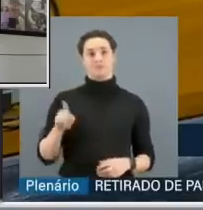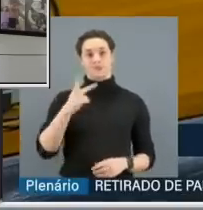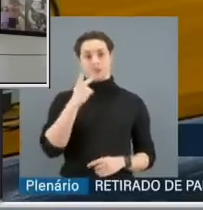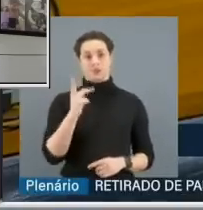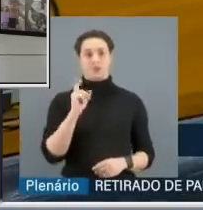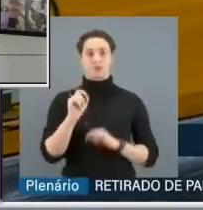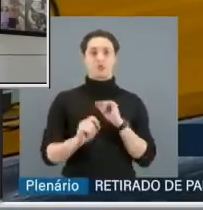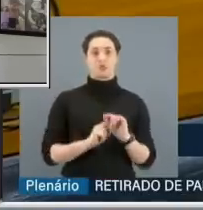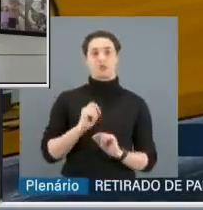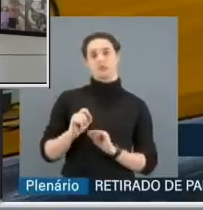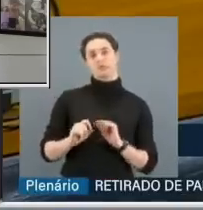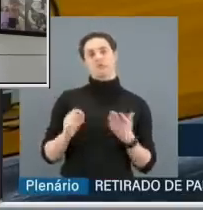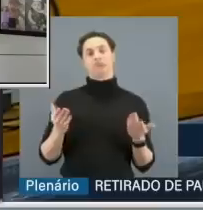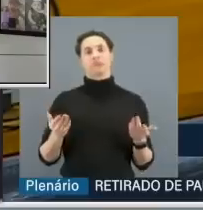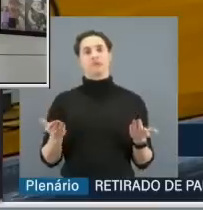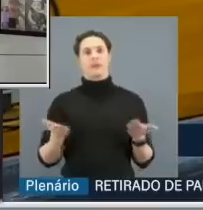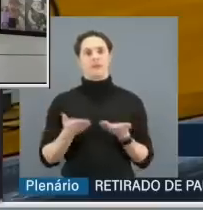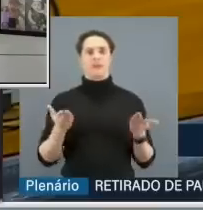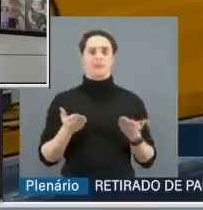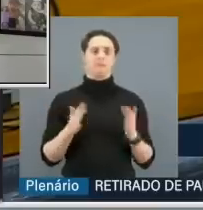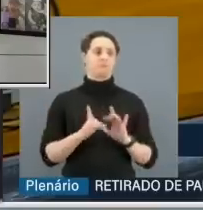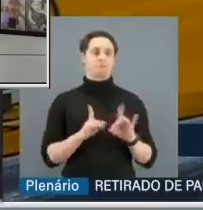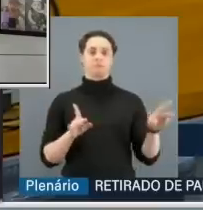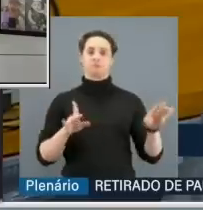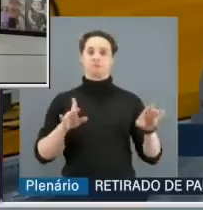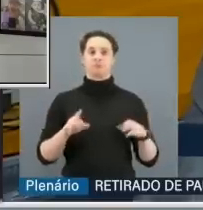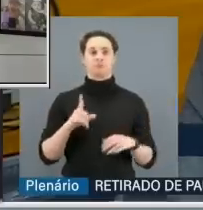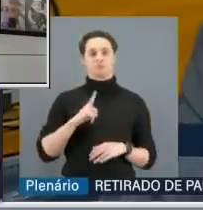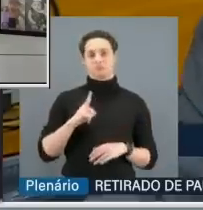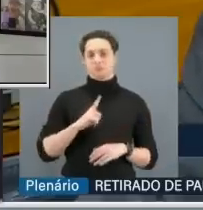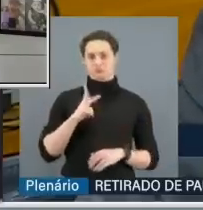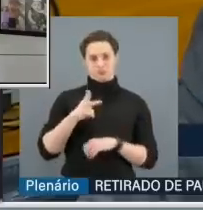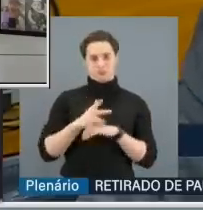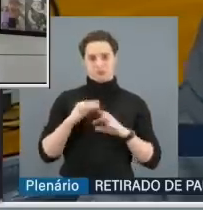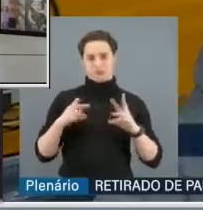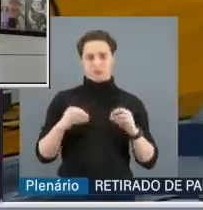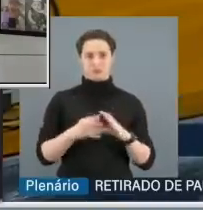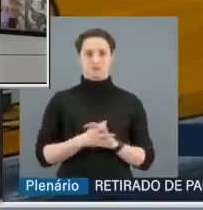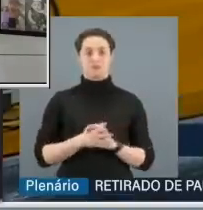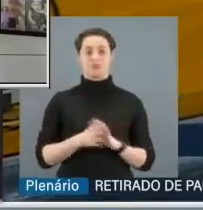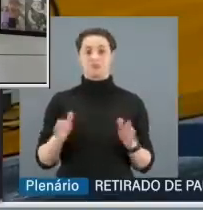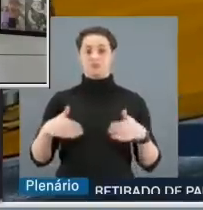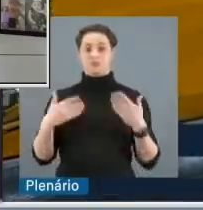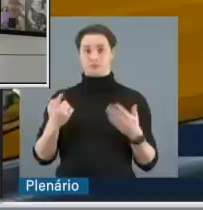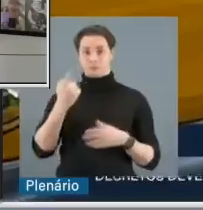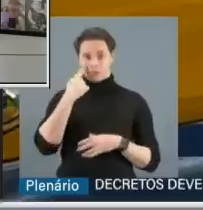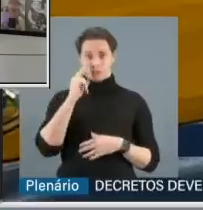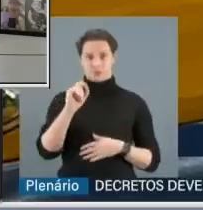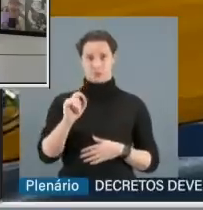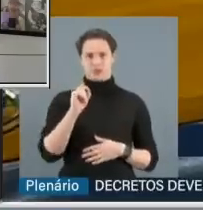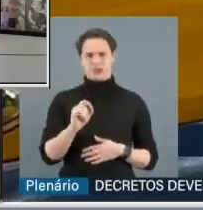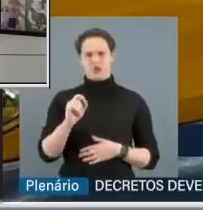marcial. O personagem é representado por Jack Nicholson e o assistente de acusação,